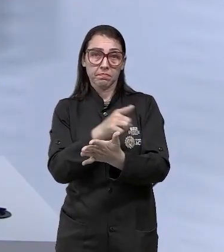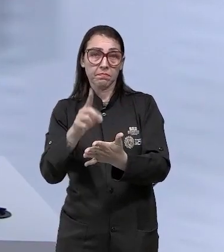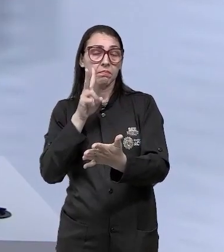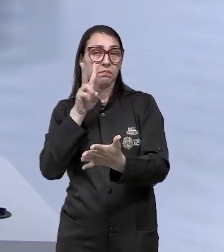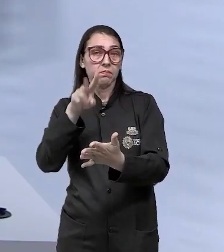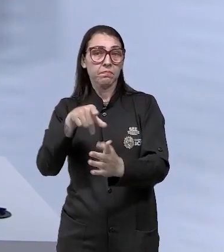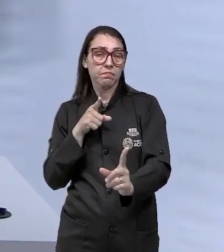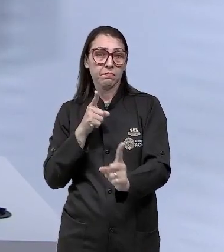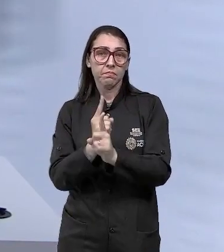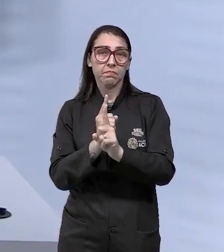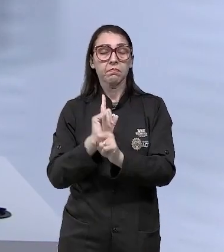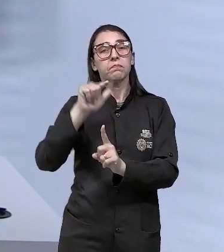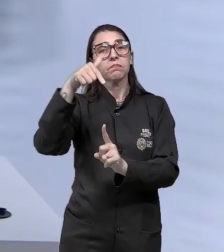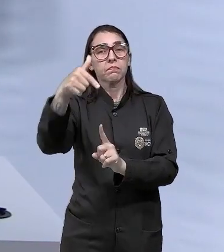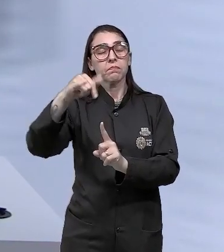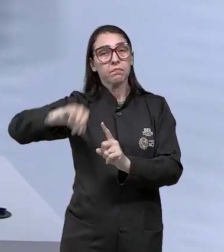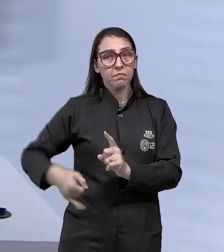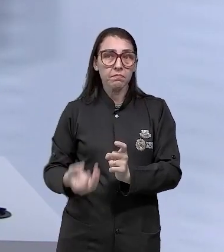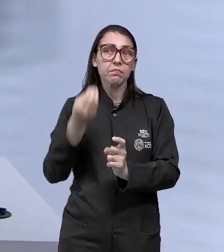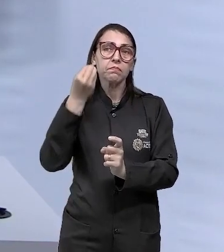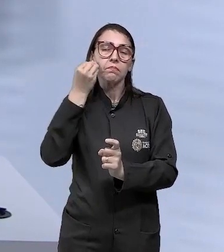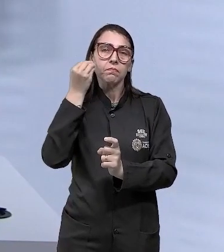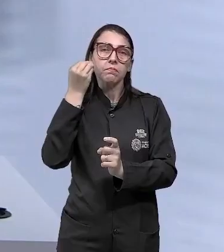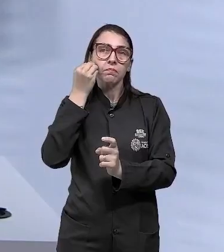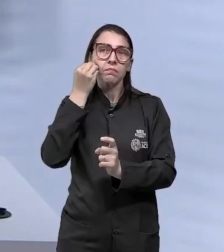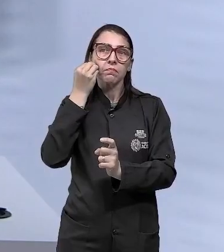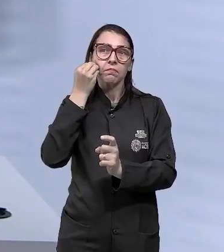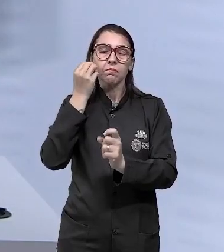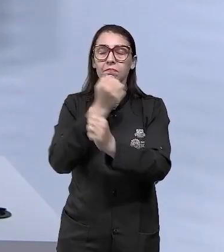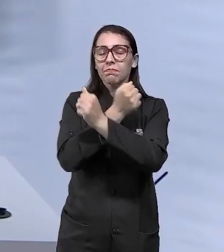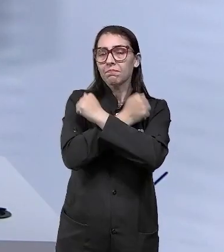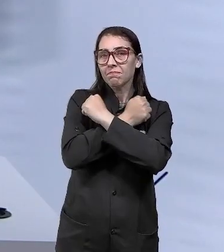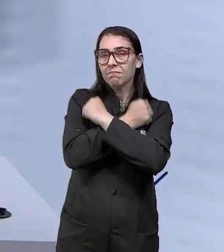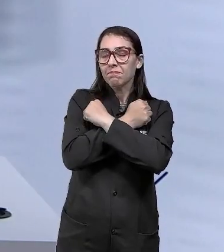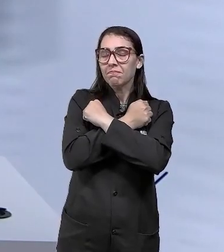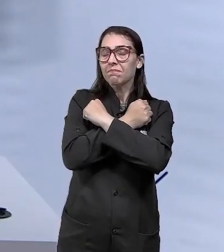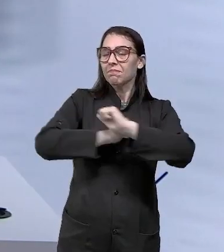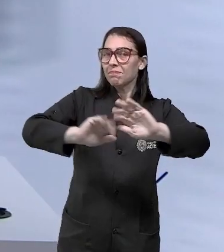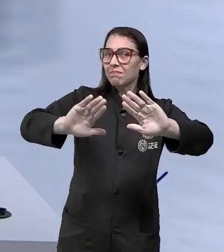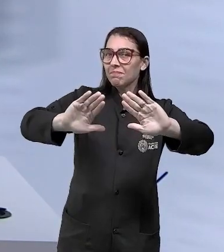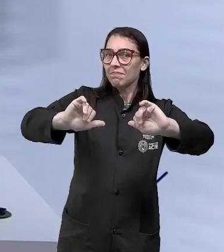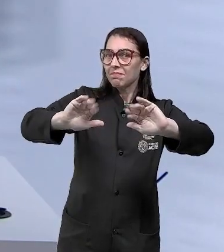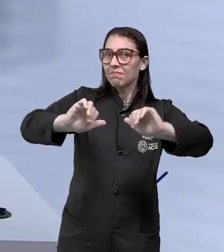iremos nos ver em outras oportunidades. Um forte abraço. Até lá.